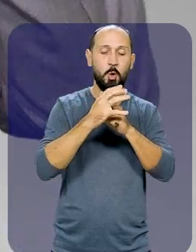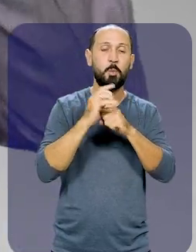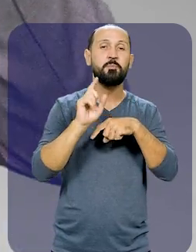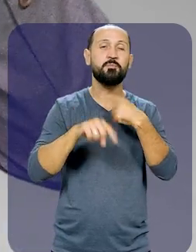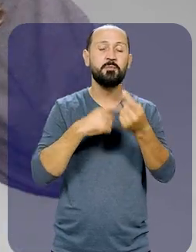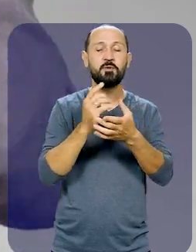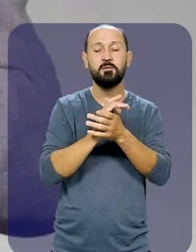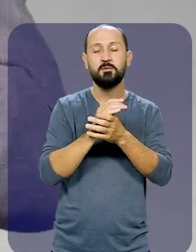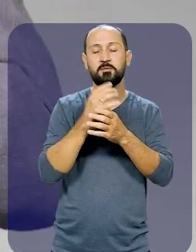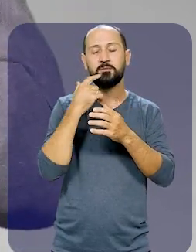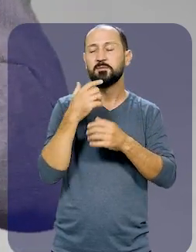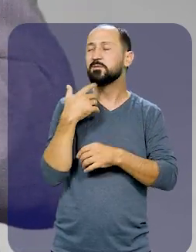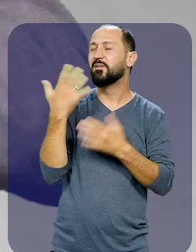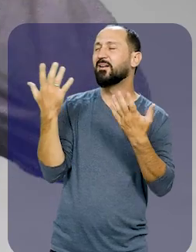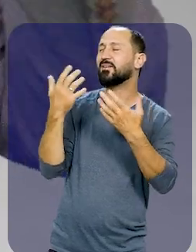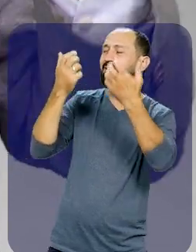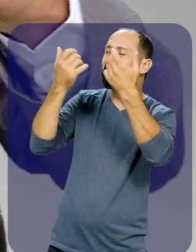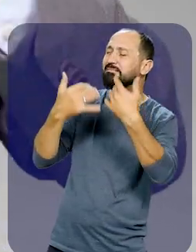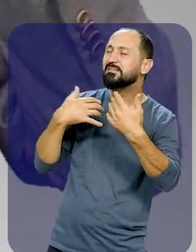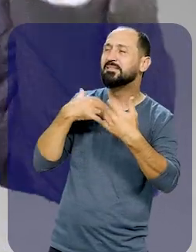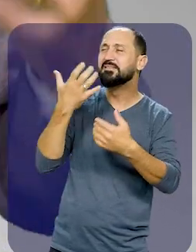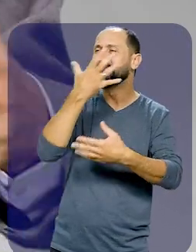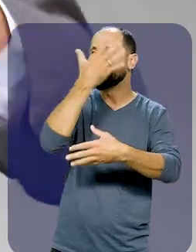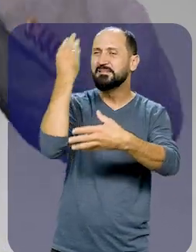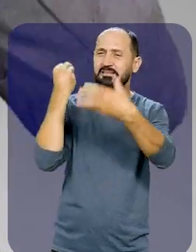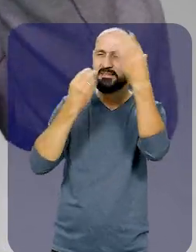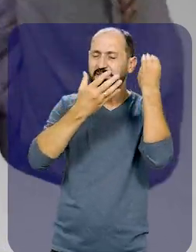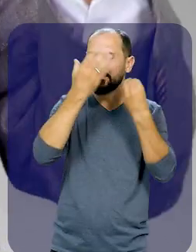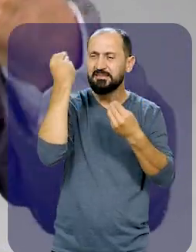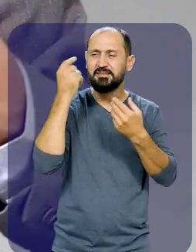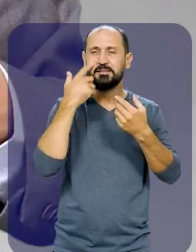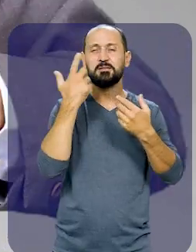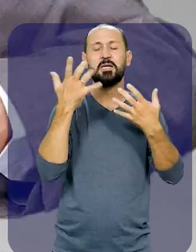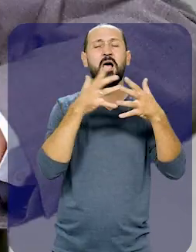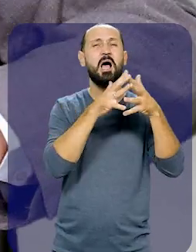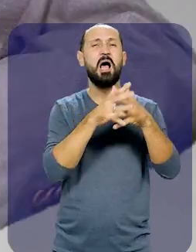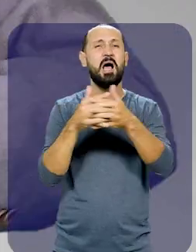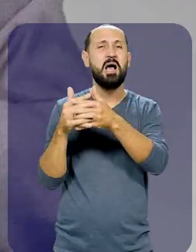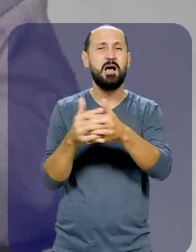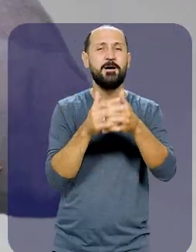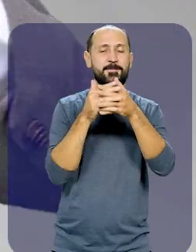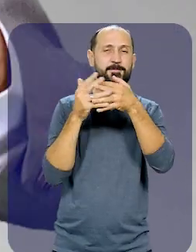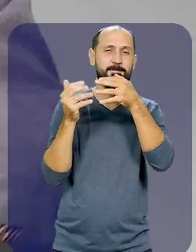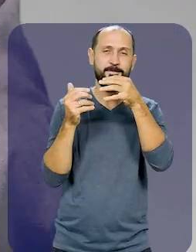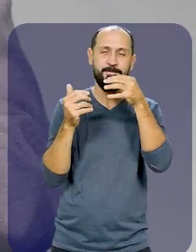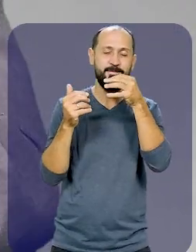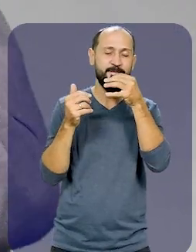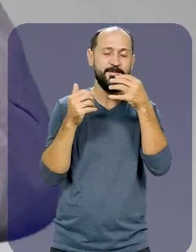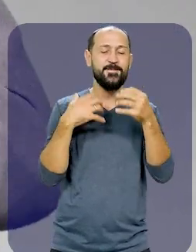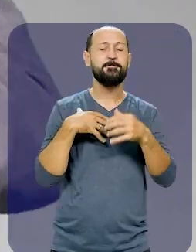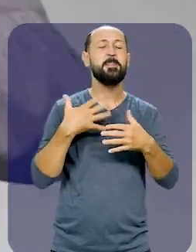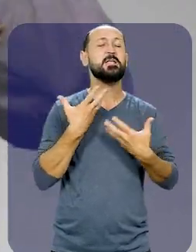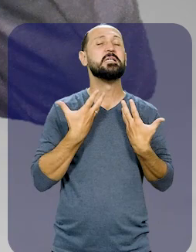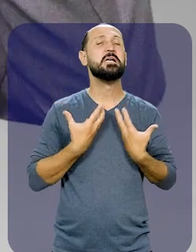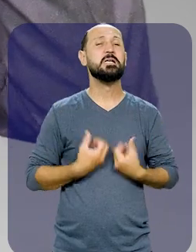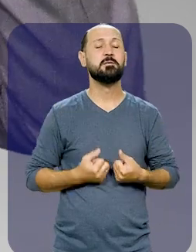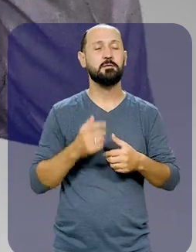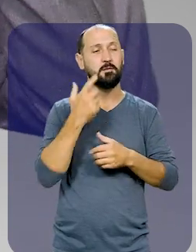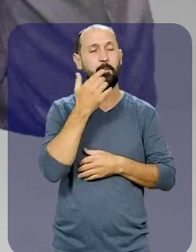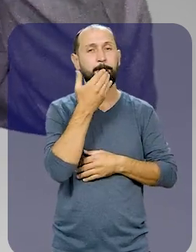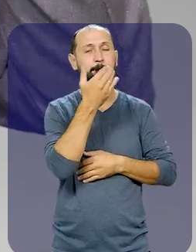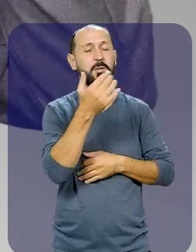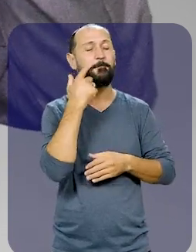no neuro com essas queixas de esquecimento, de confusão mental, fadiga crônica, ele pede